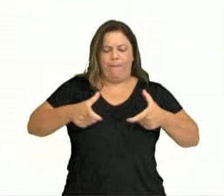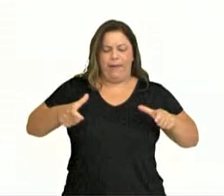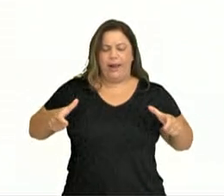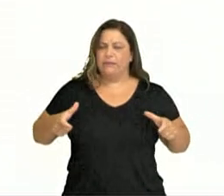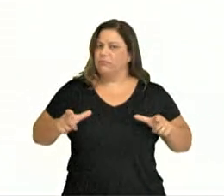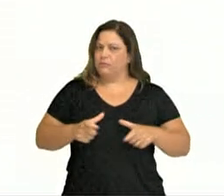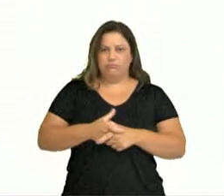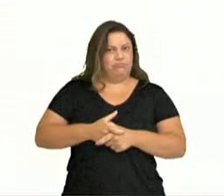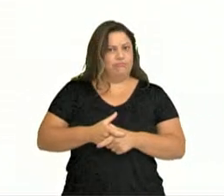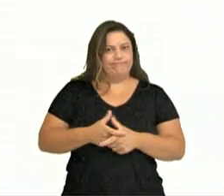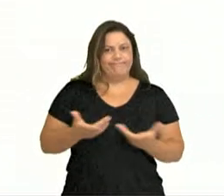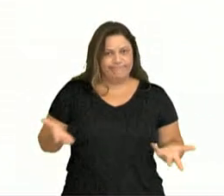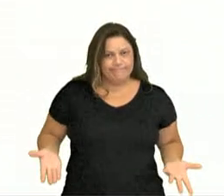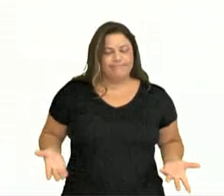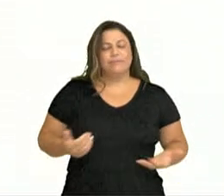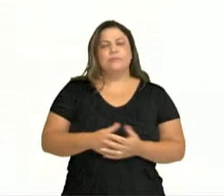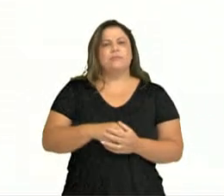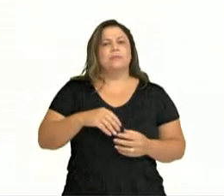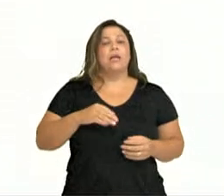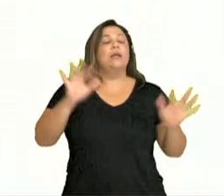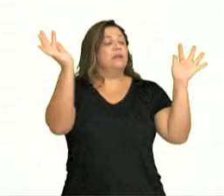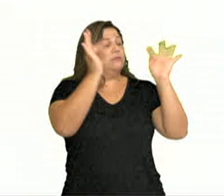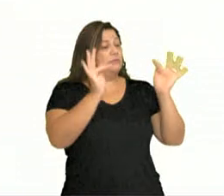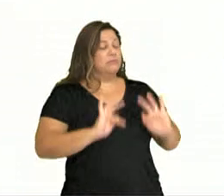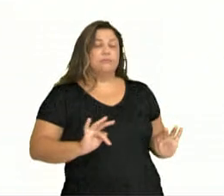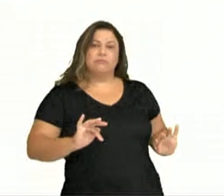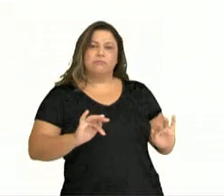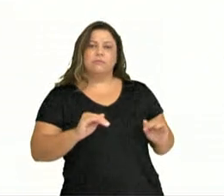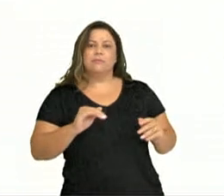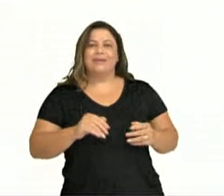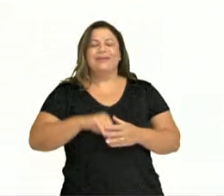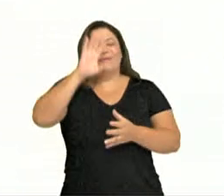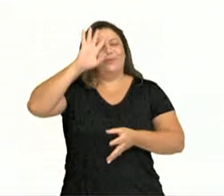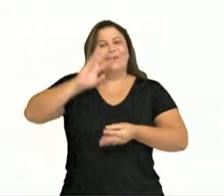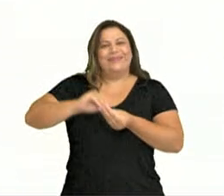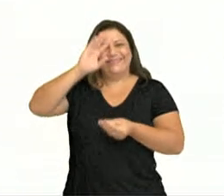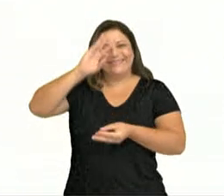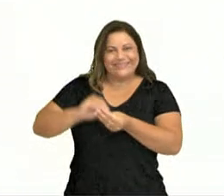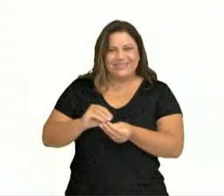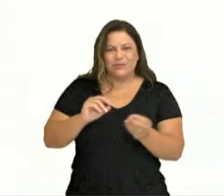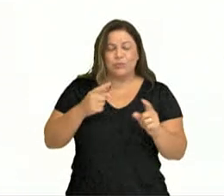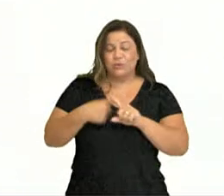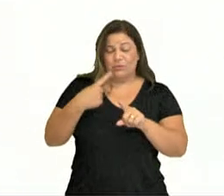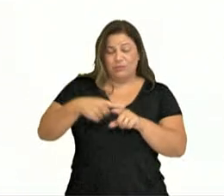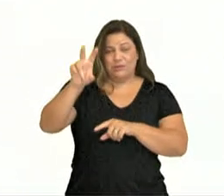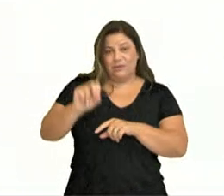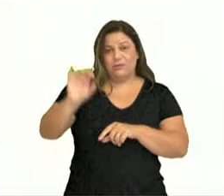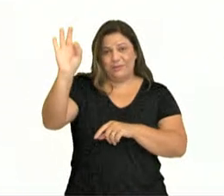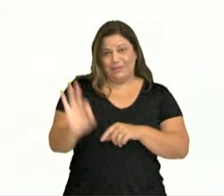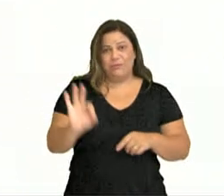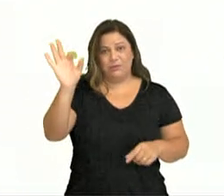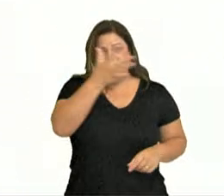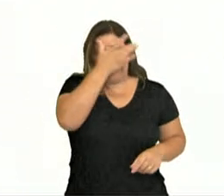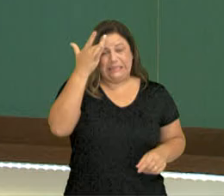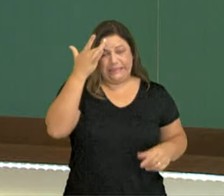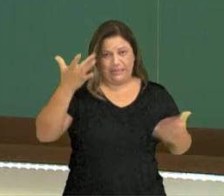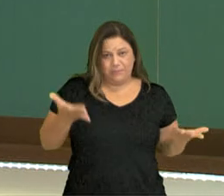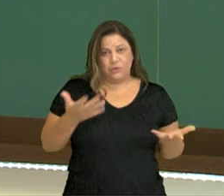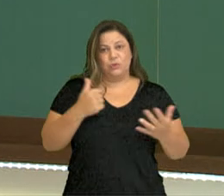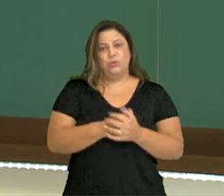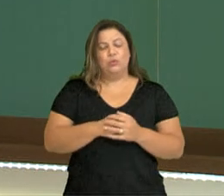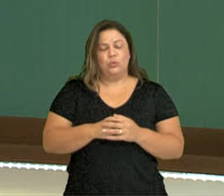menor. E eles ficaram bem felizes, né, com esses resultados, porque 50% das pessoas que contraem